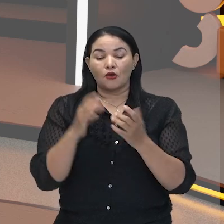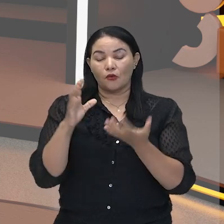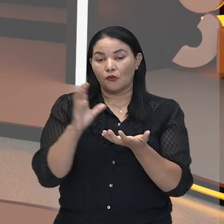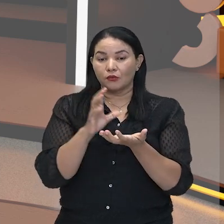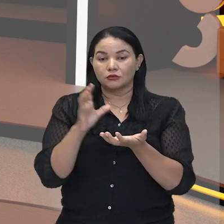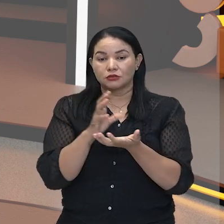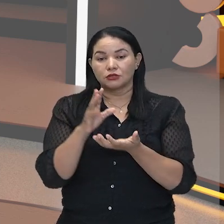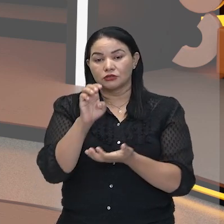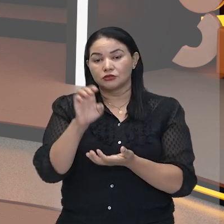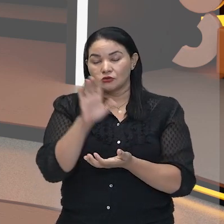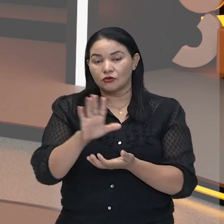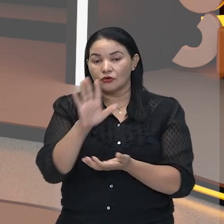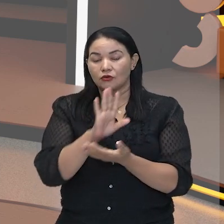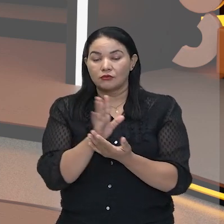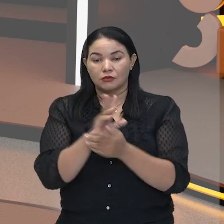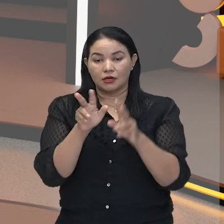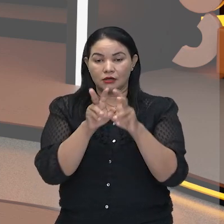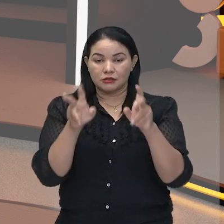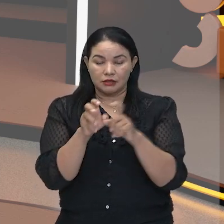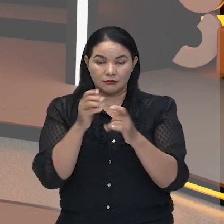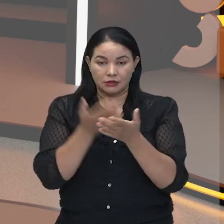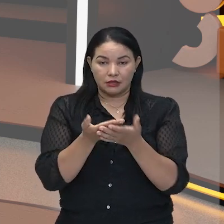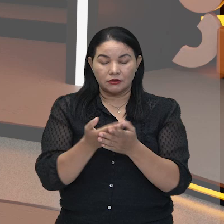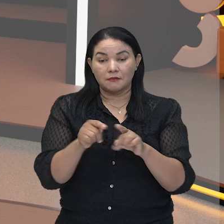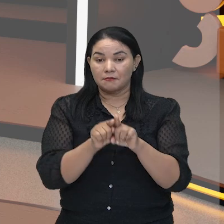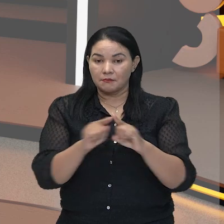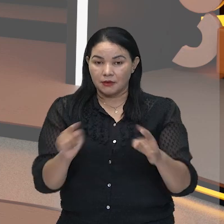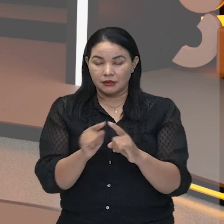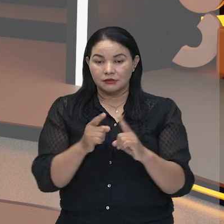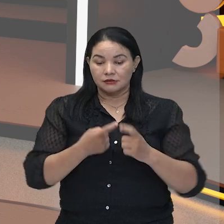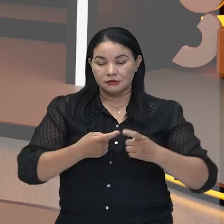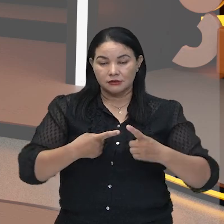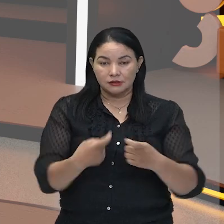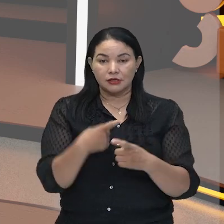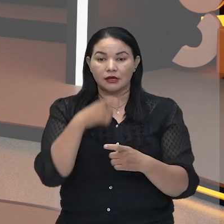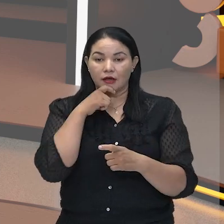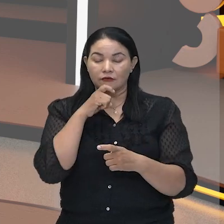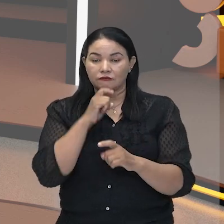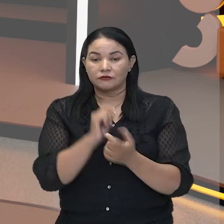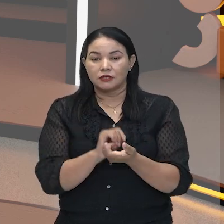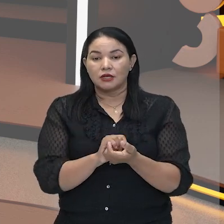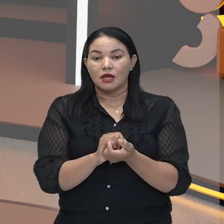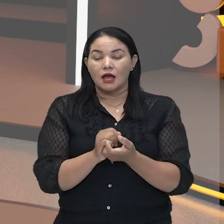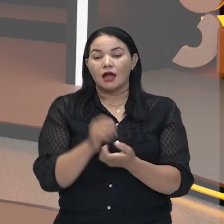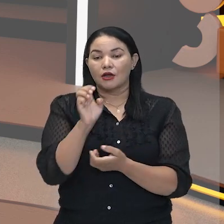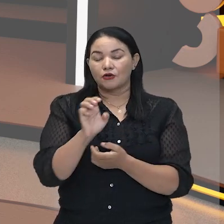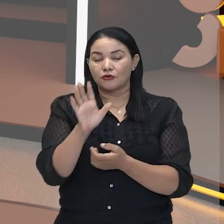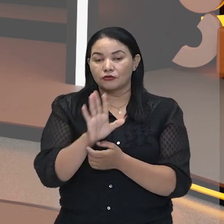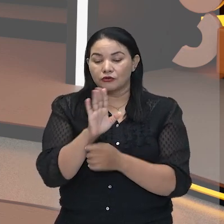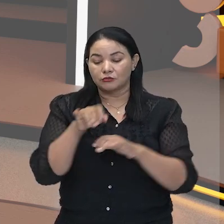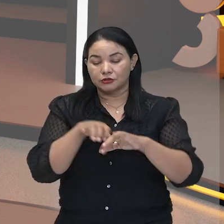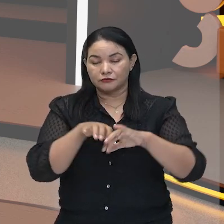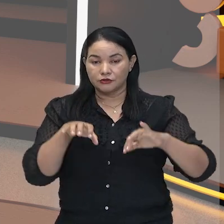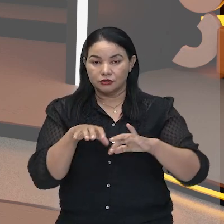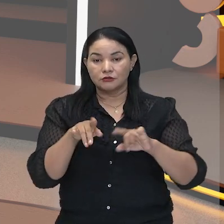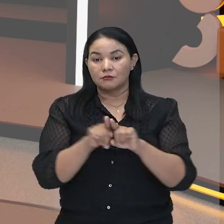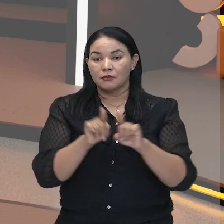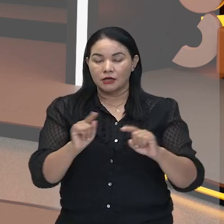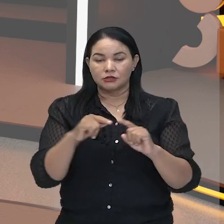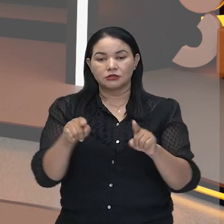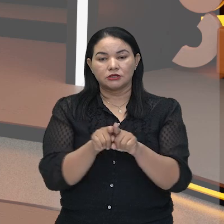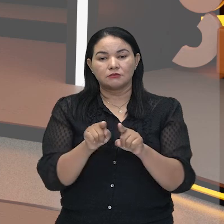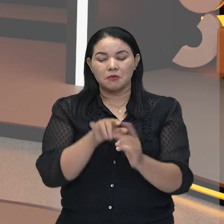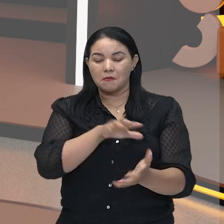da nossa aula de hoje. Mas a Guerra Fria ela não vai fazer apenas a Europa se dividir. Ela faz com que o mundo inteiro